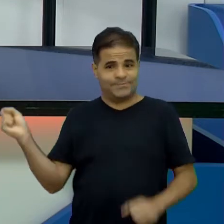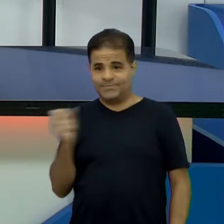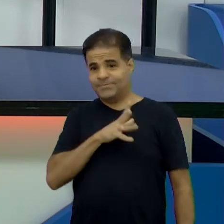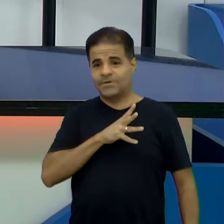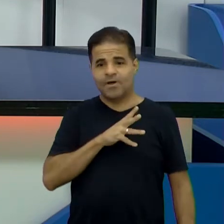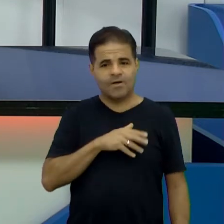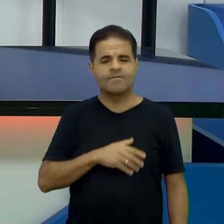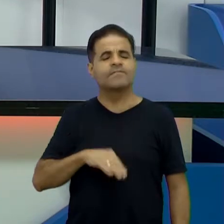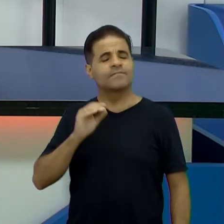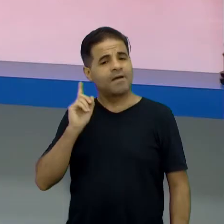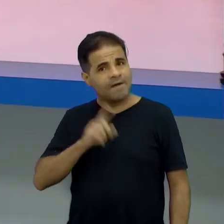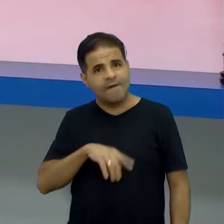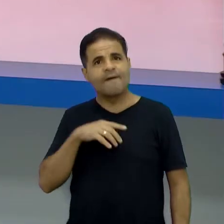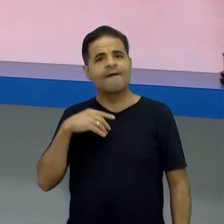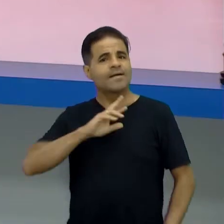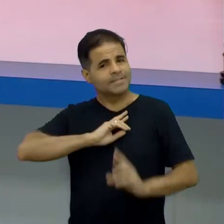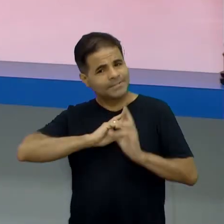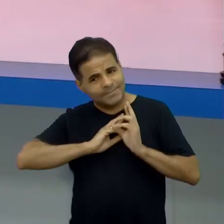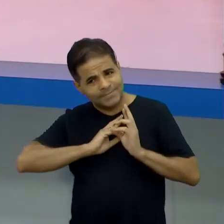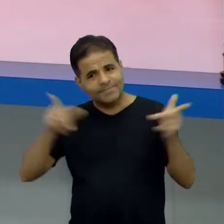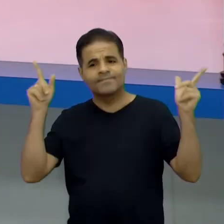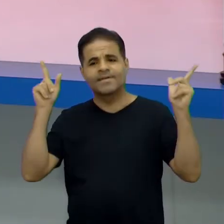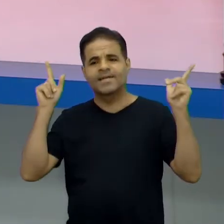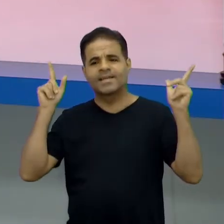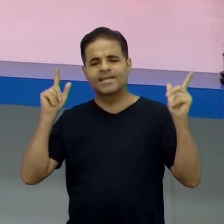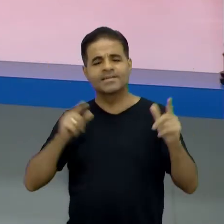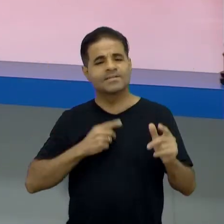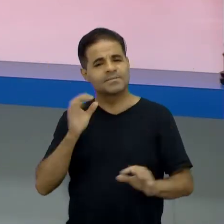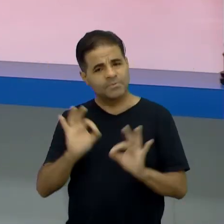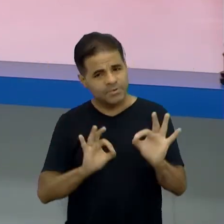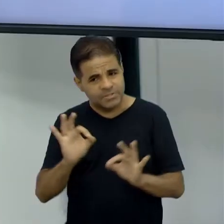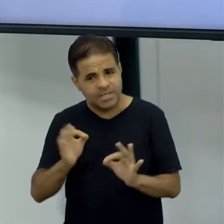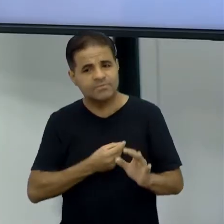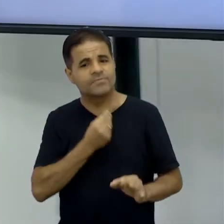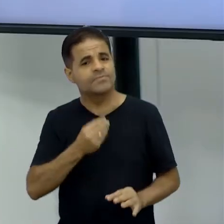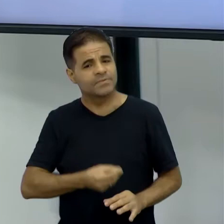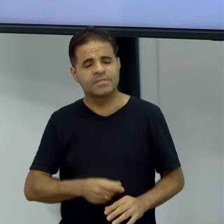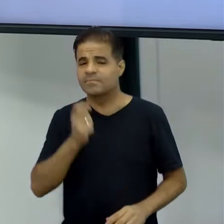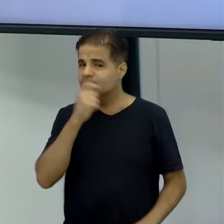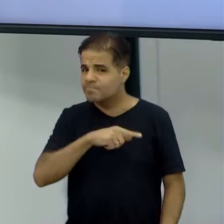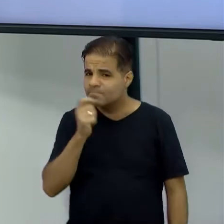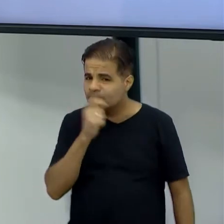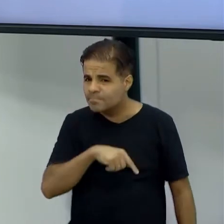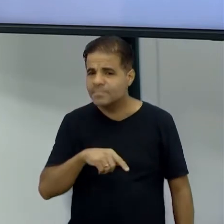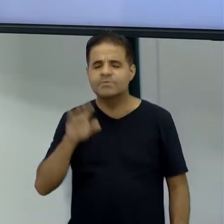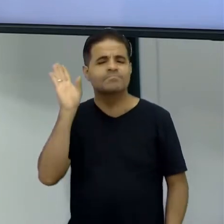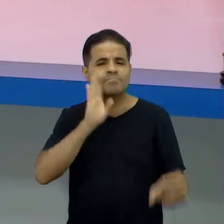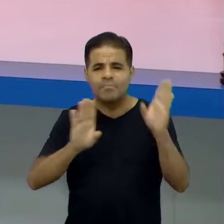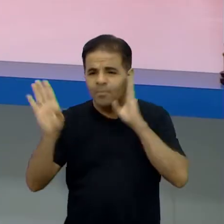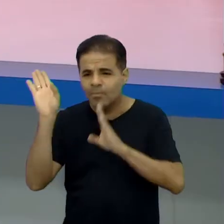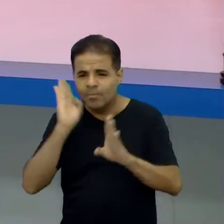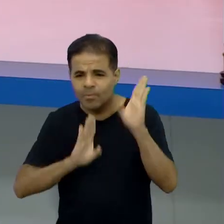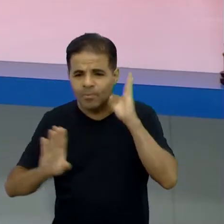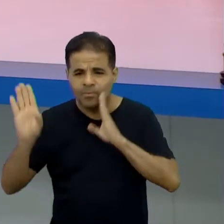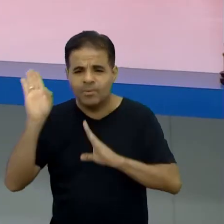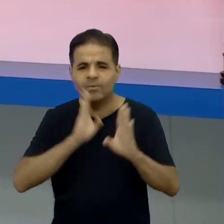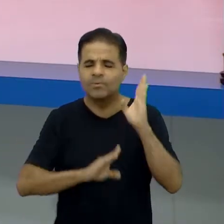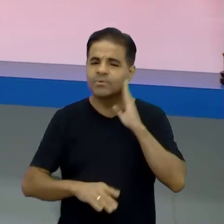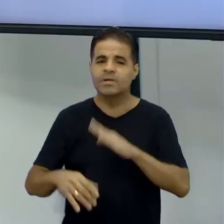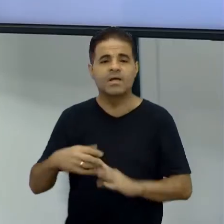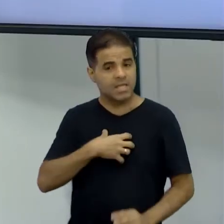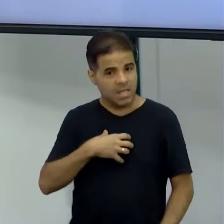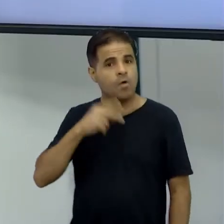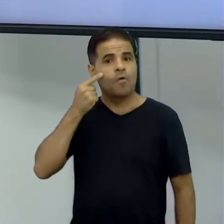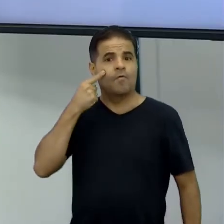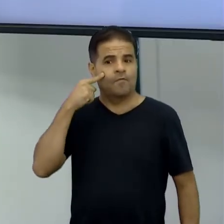assim, muito, muito, muito diferente de tudo assim que eu já vivi na vida. Olha só, que divertido, bacana, legal. Foi divertido. Foi eu, muito divertido. Gente,